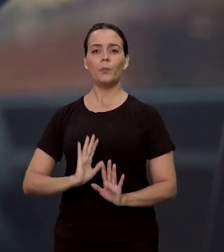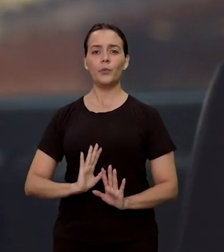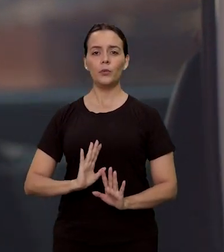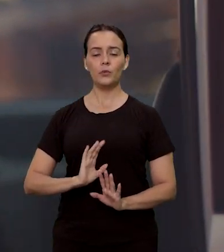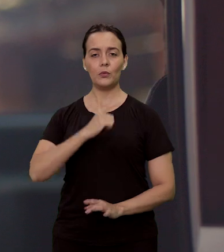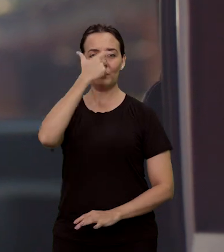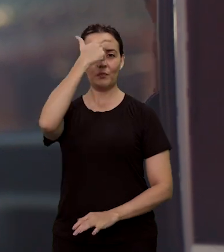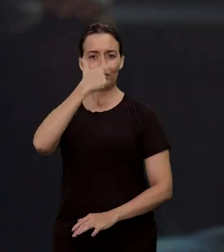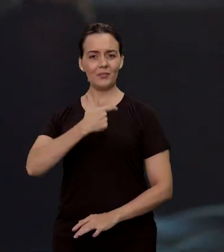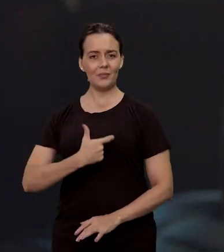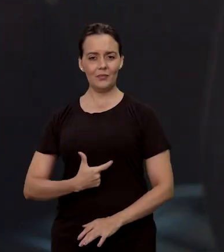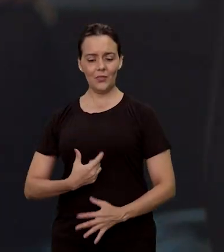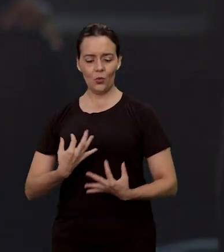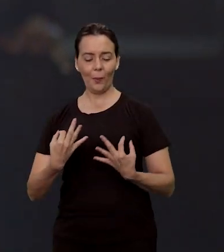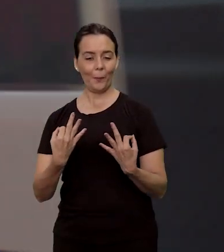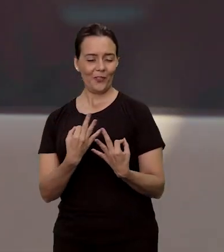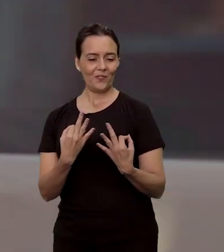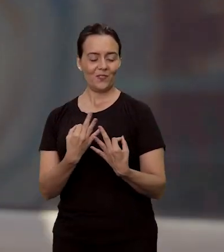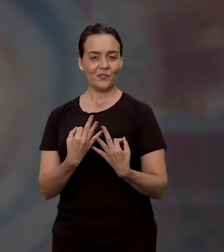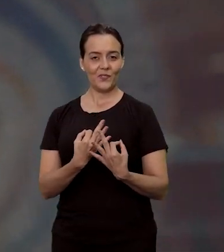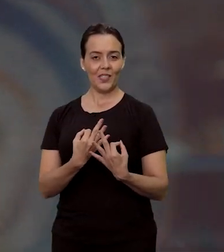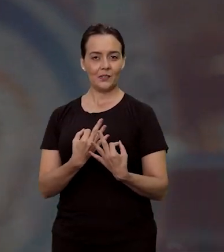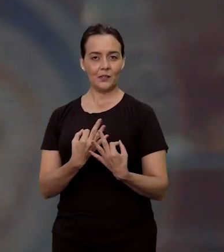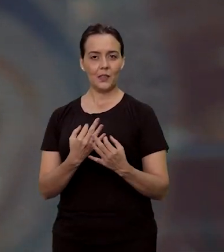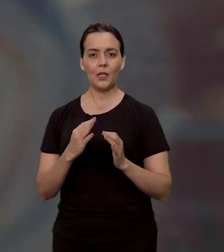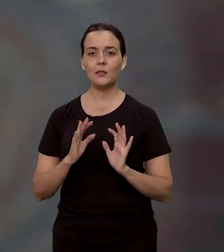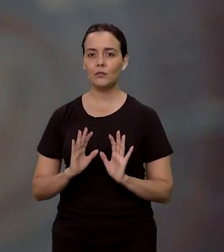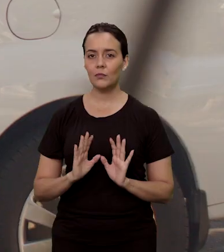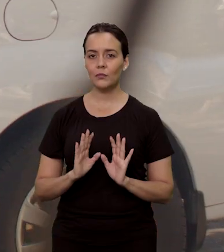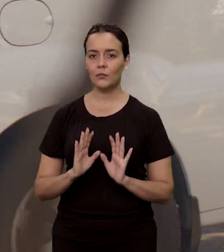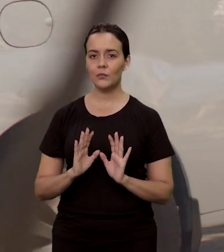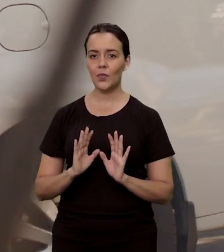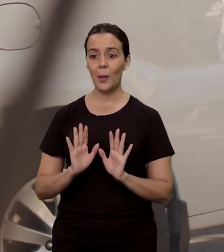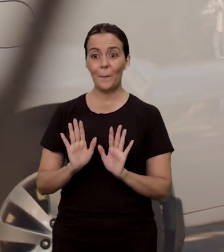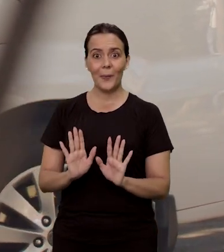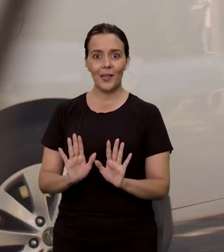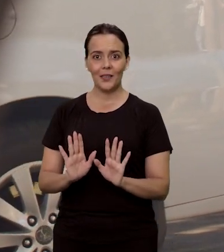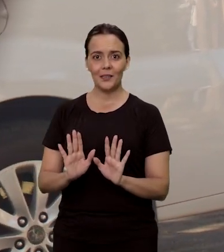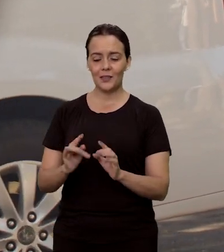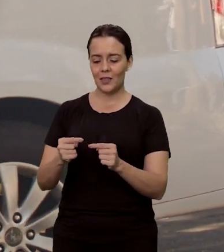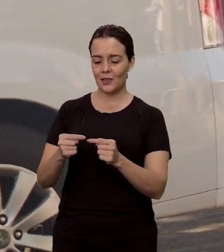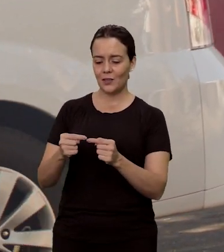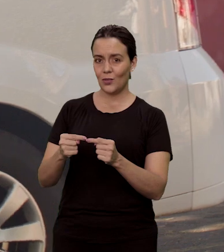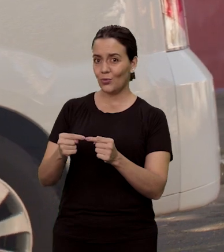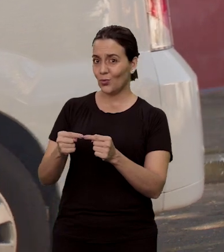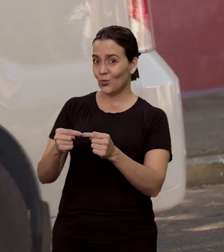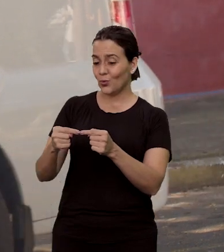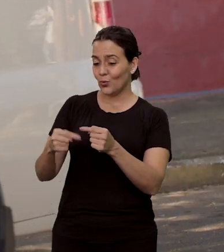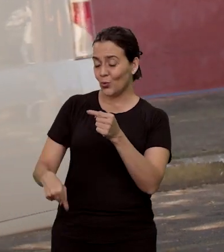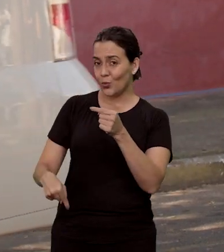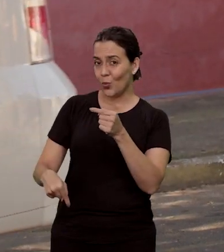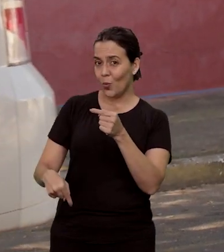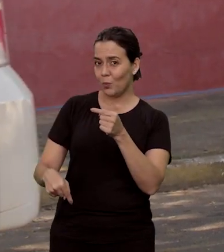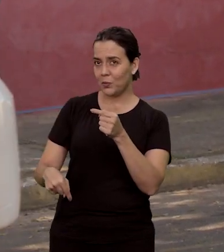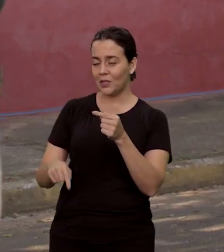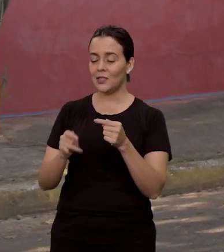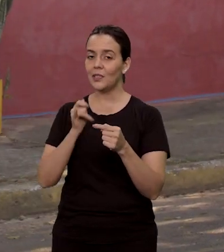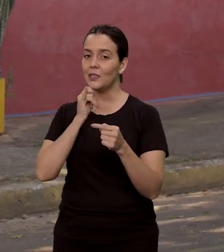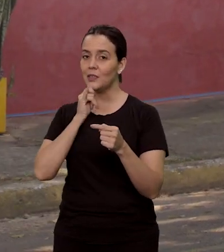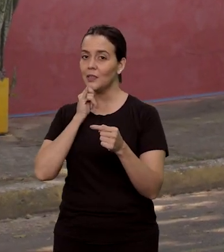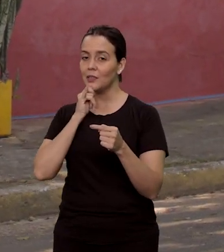si mesmo, é totalmente na contramão de ser um indivíduo no sentido do